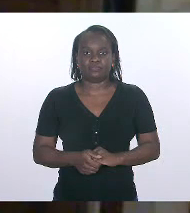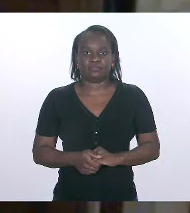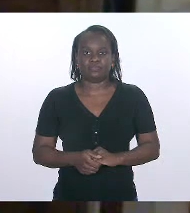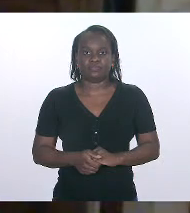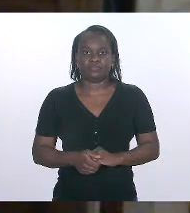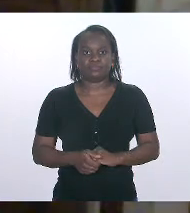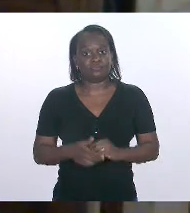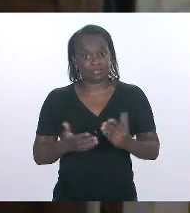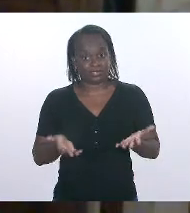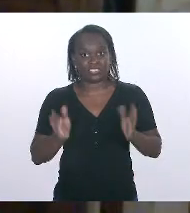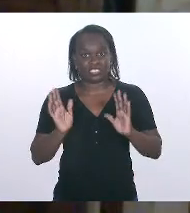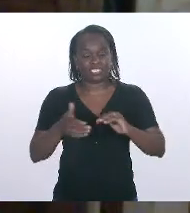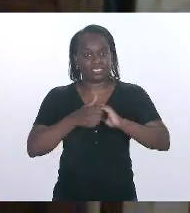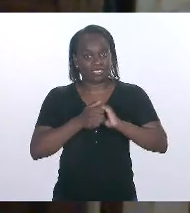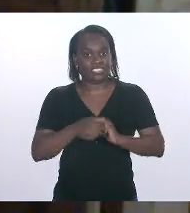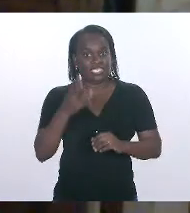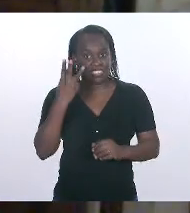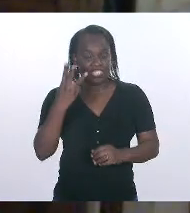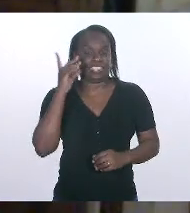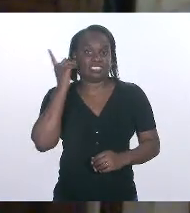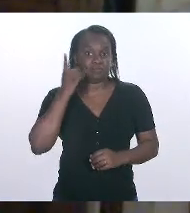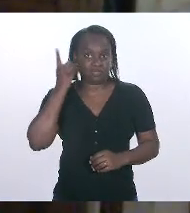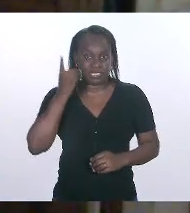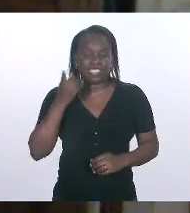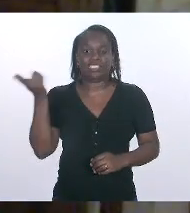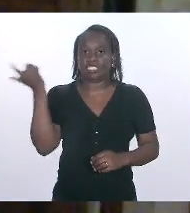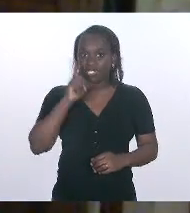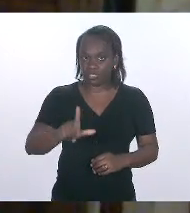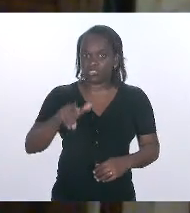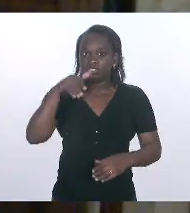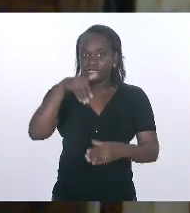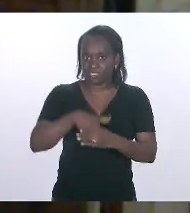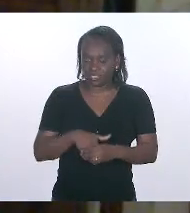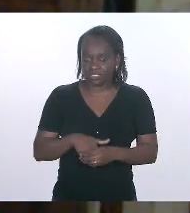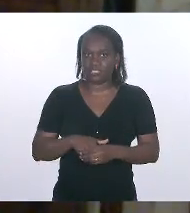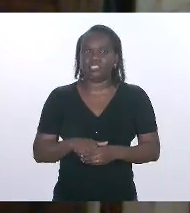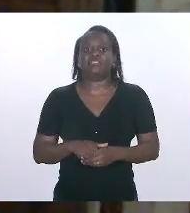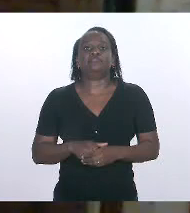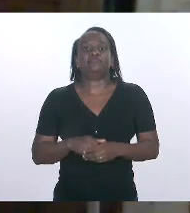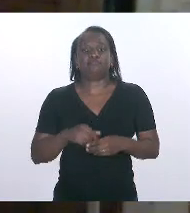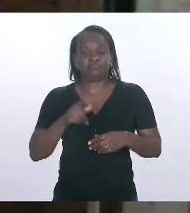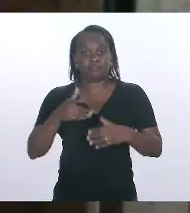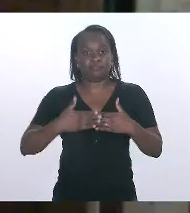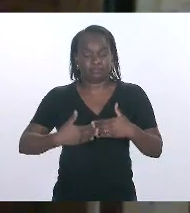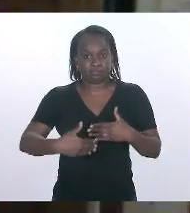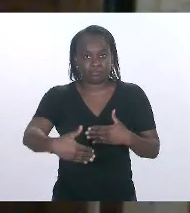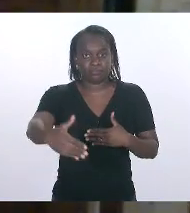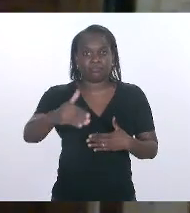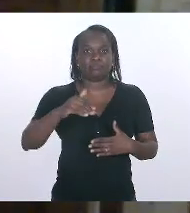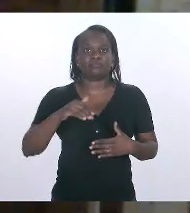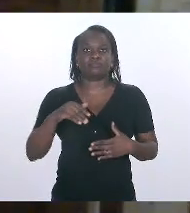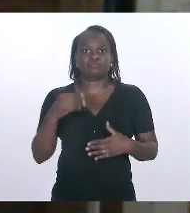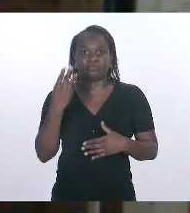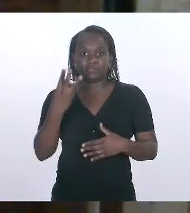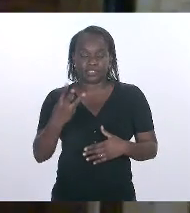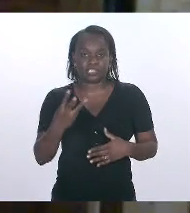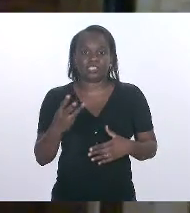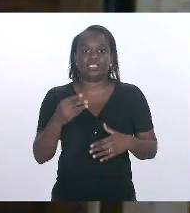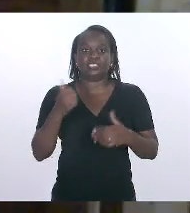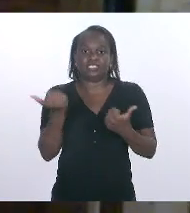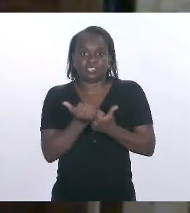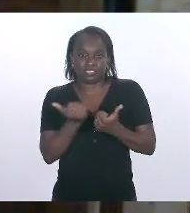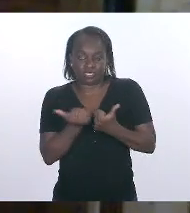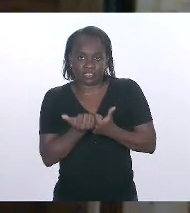Só aí já cumprimentei 3 deputados eleitos que gerarão 3